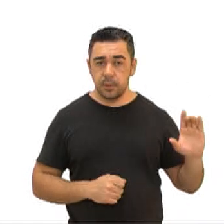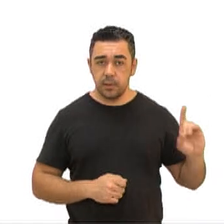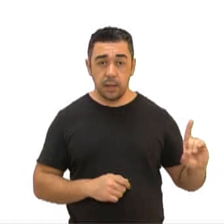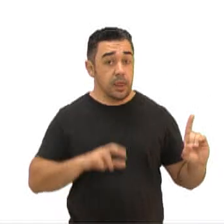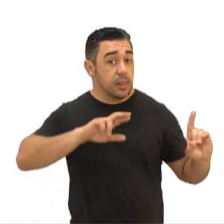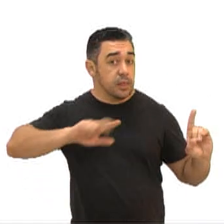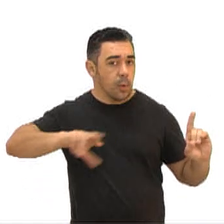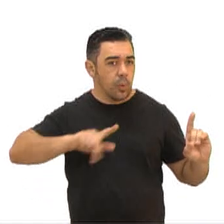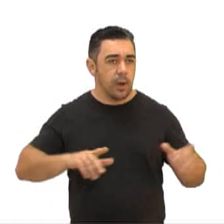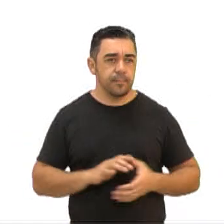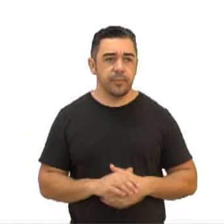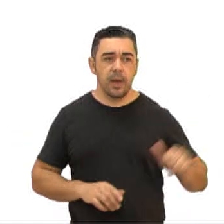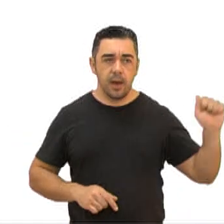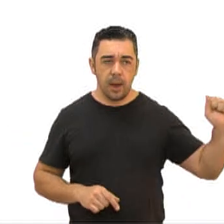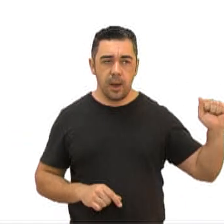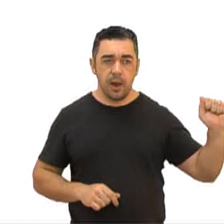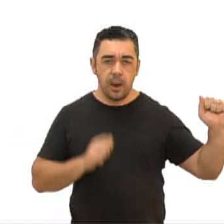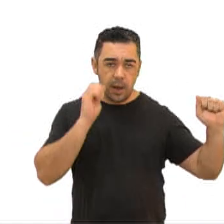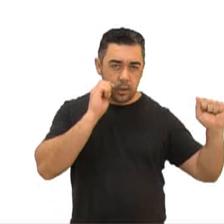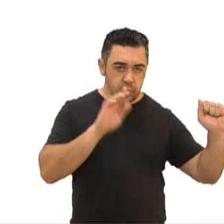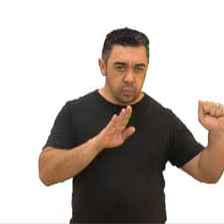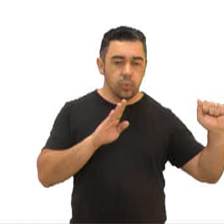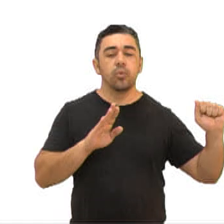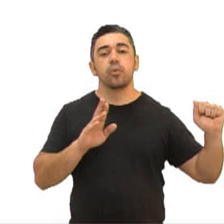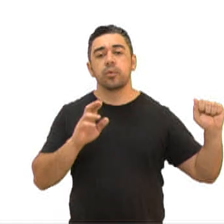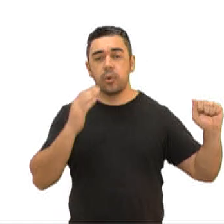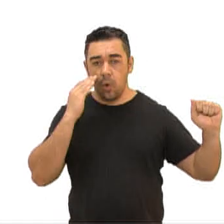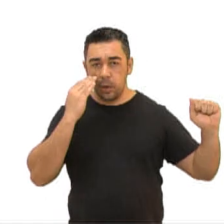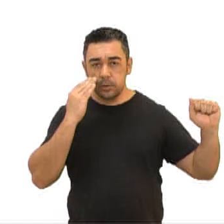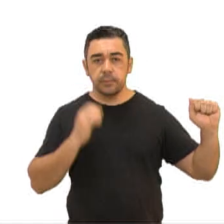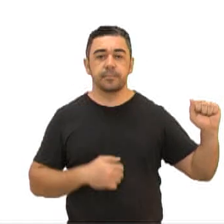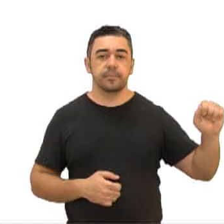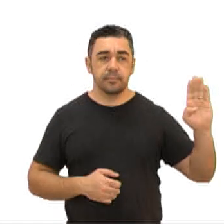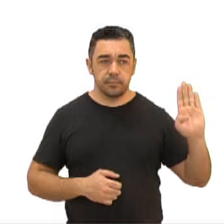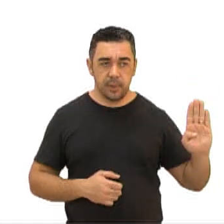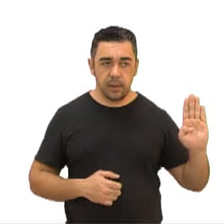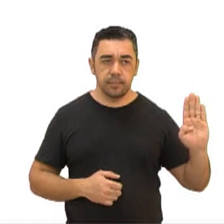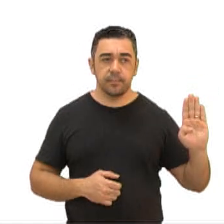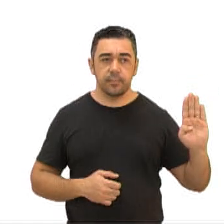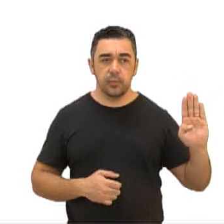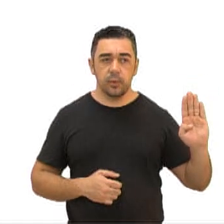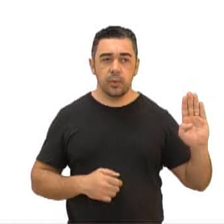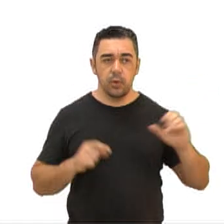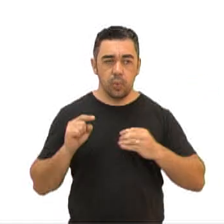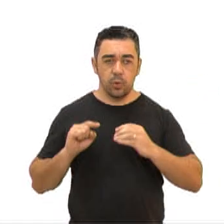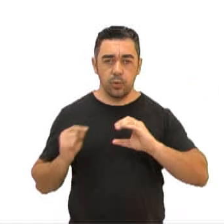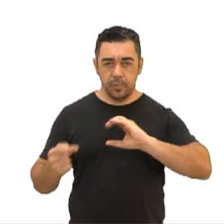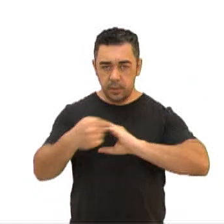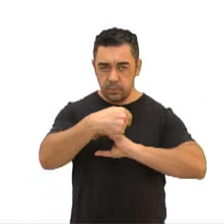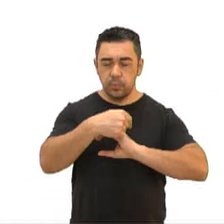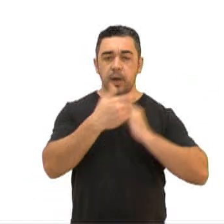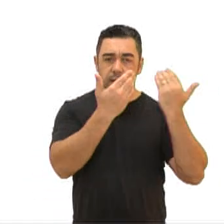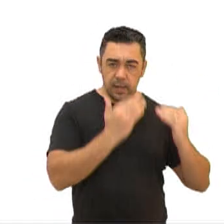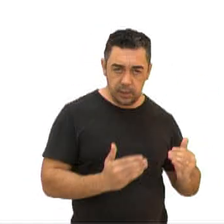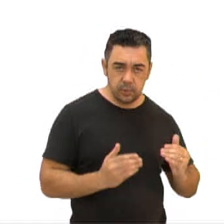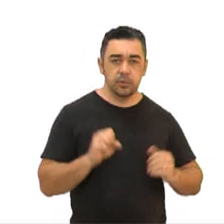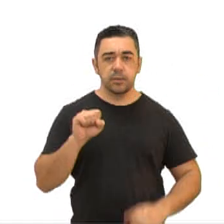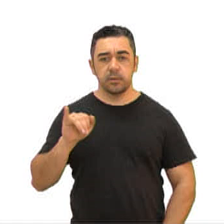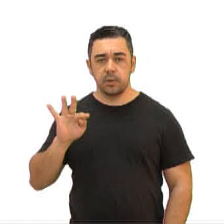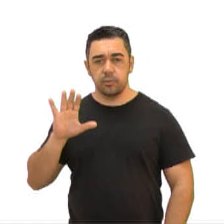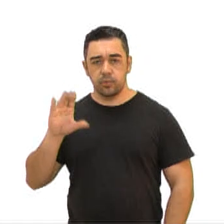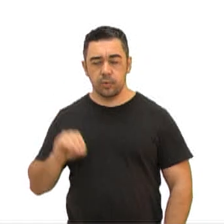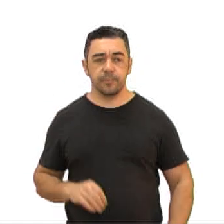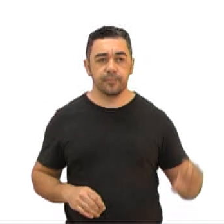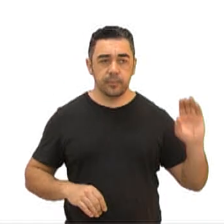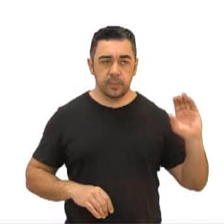Picasso? Alternativa A, fase azul e rosa. Alternativa B, cubismo analítico e sintético.